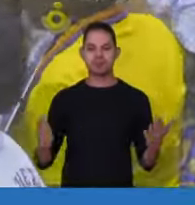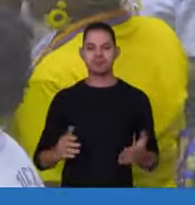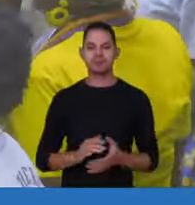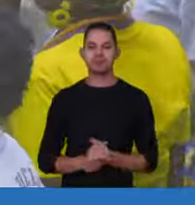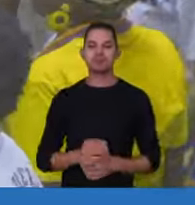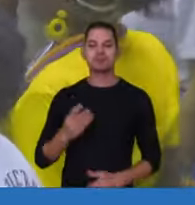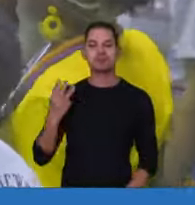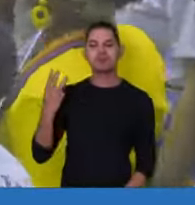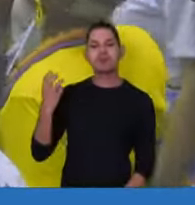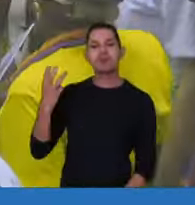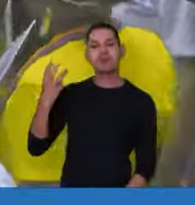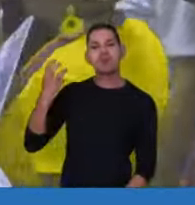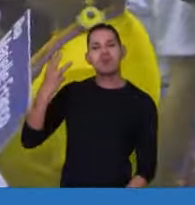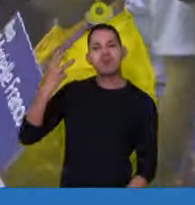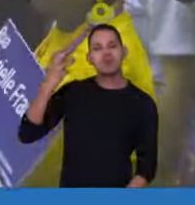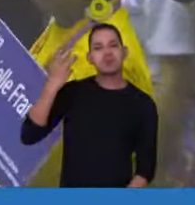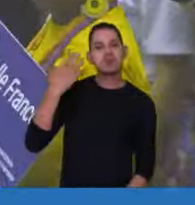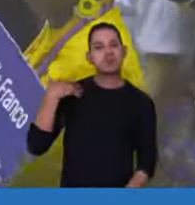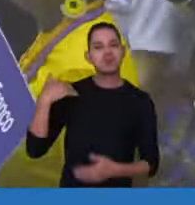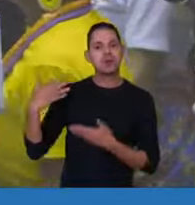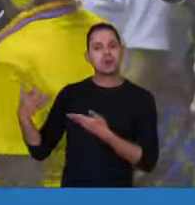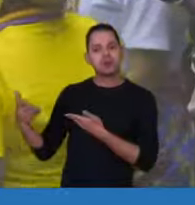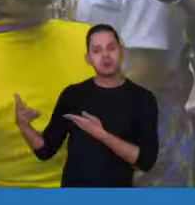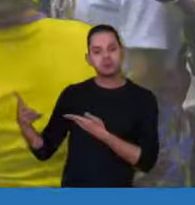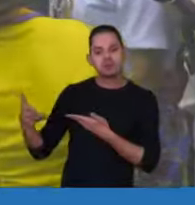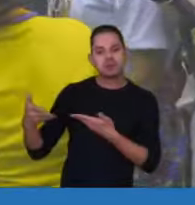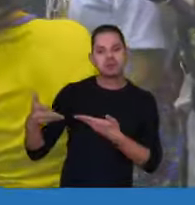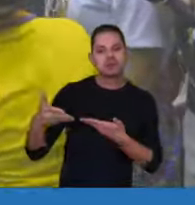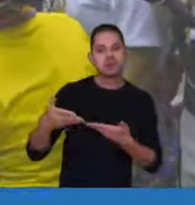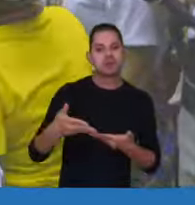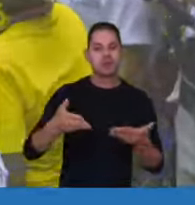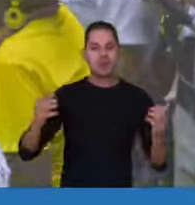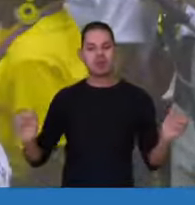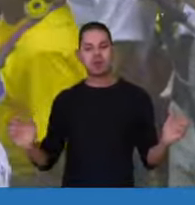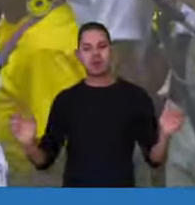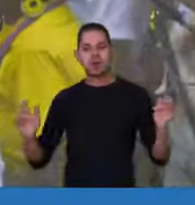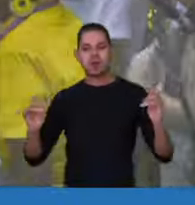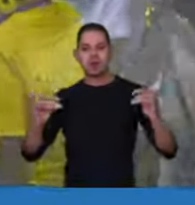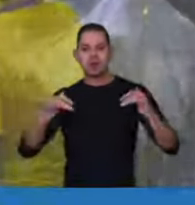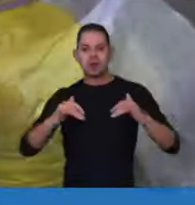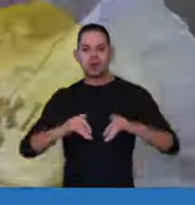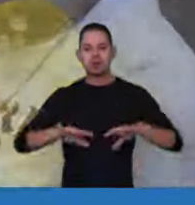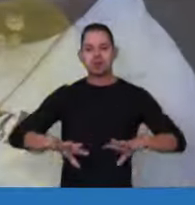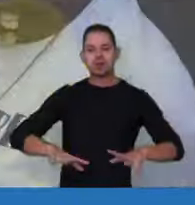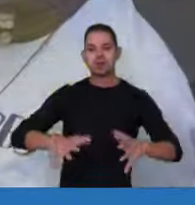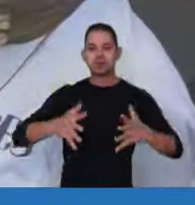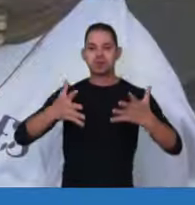Marielle nos convidou para uma festa de